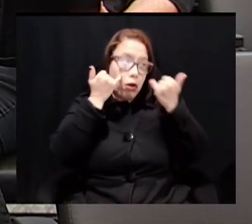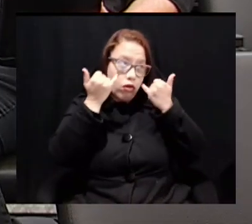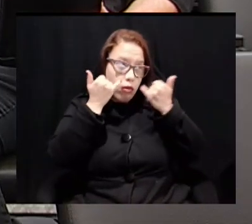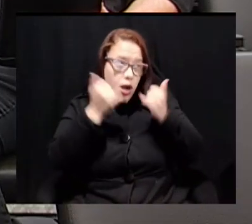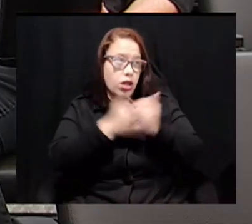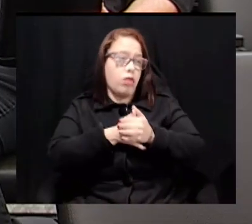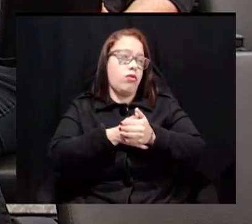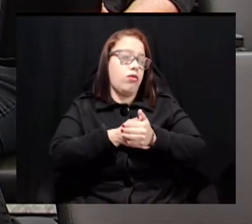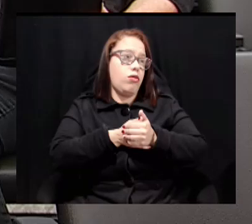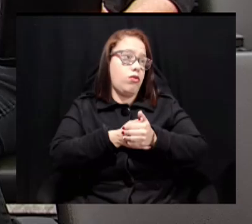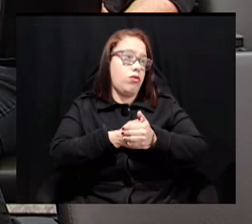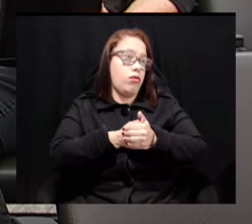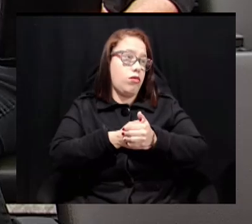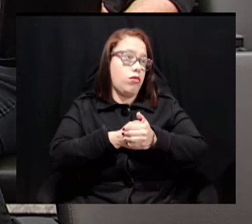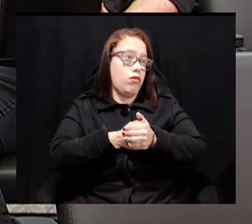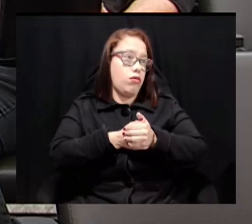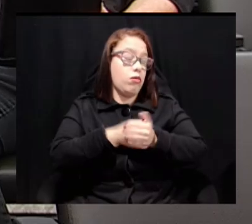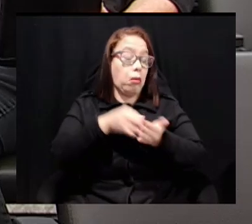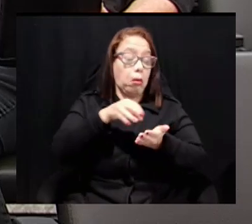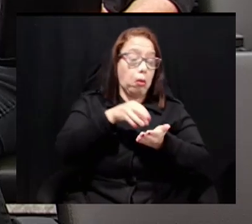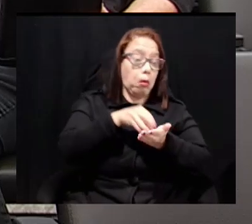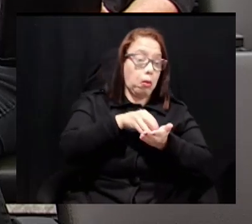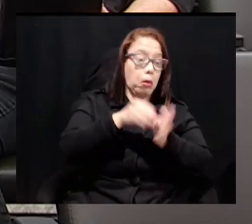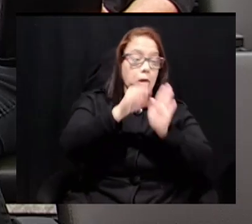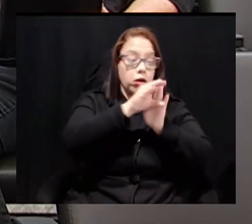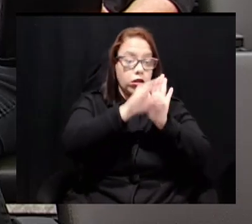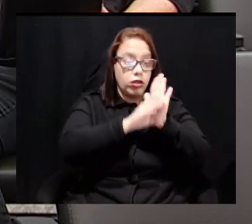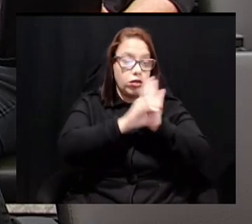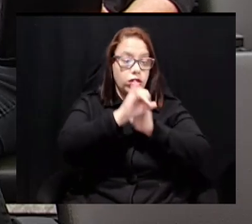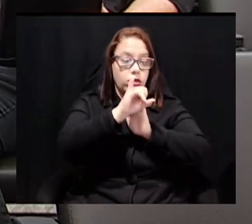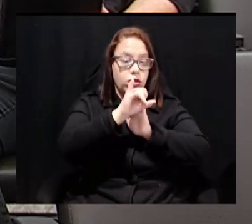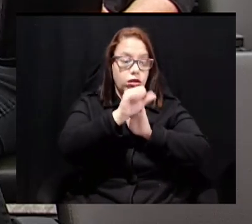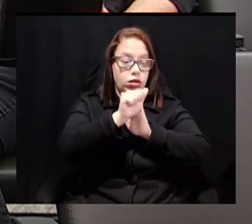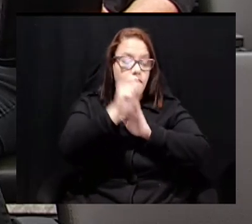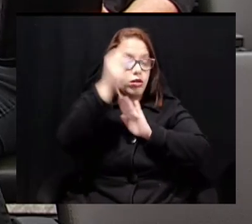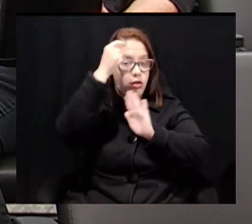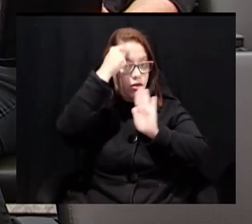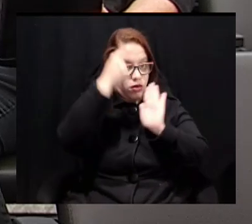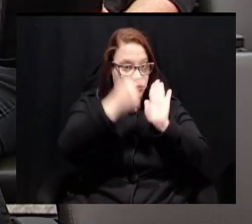eles colocaram um programa de IA para